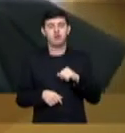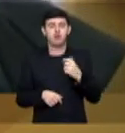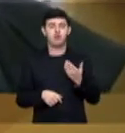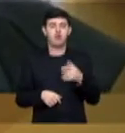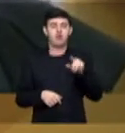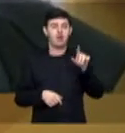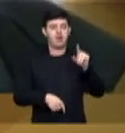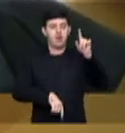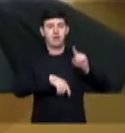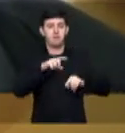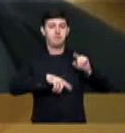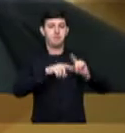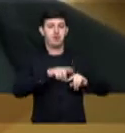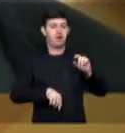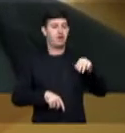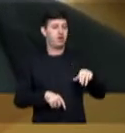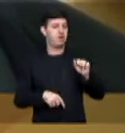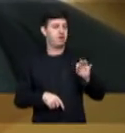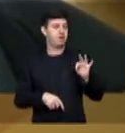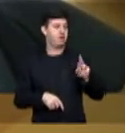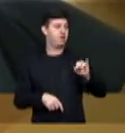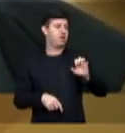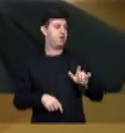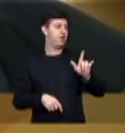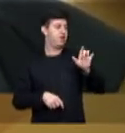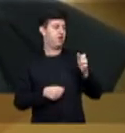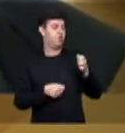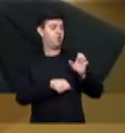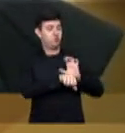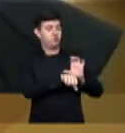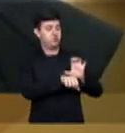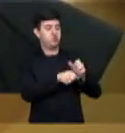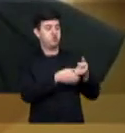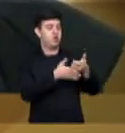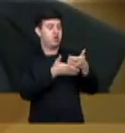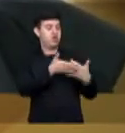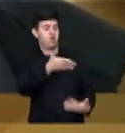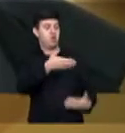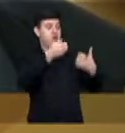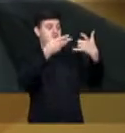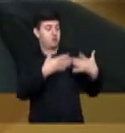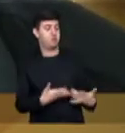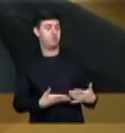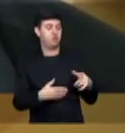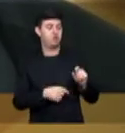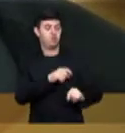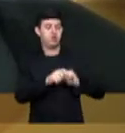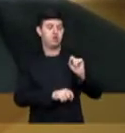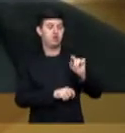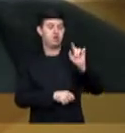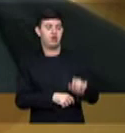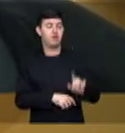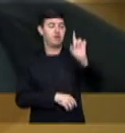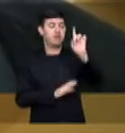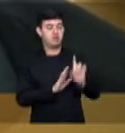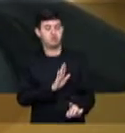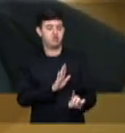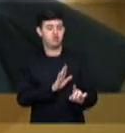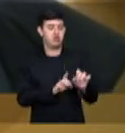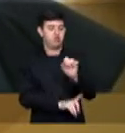da Constituição, está dito categoricamente pelo Constituinte que são